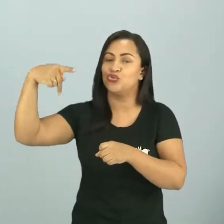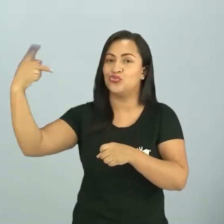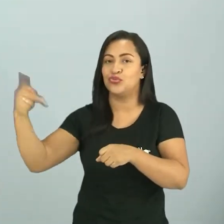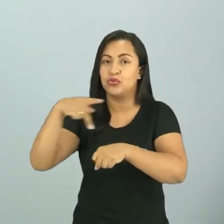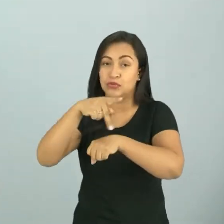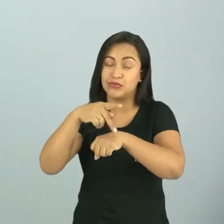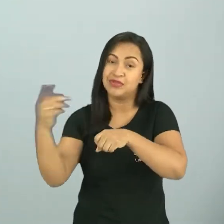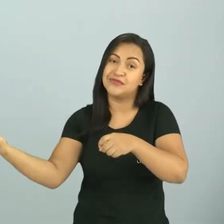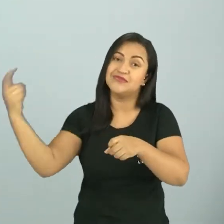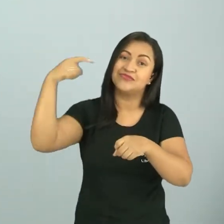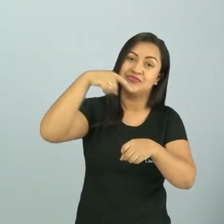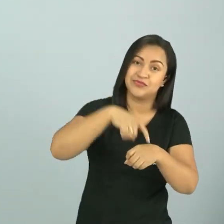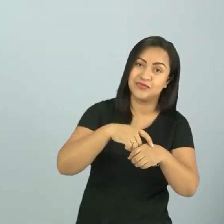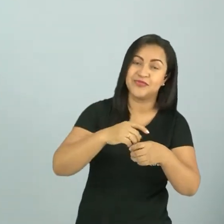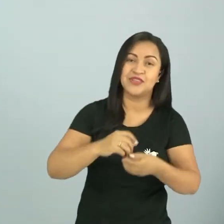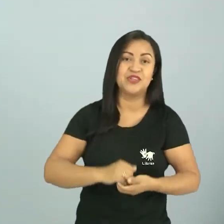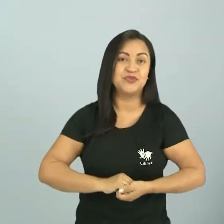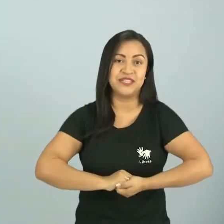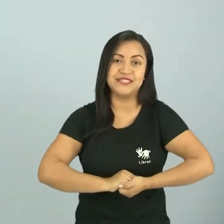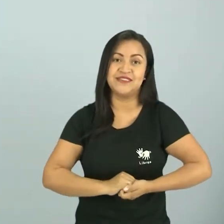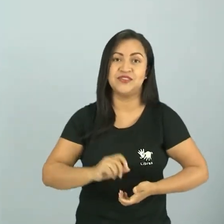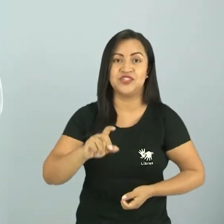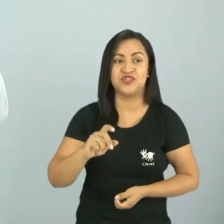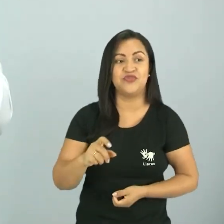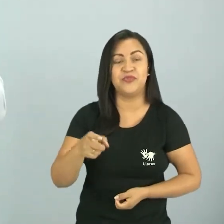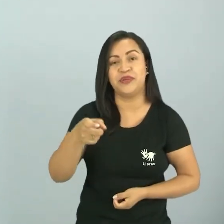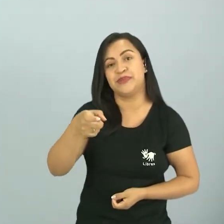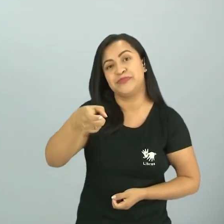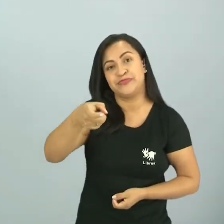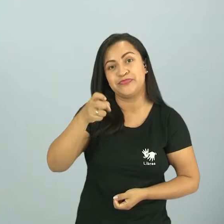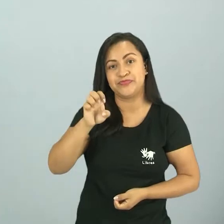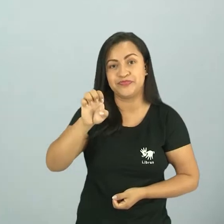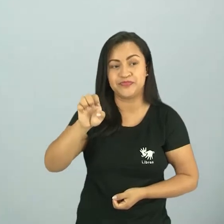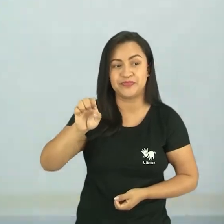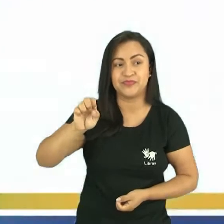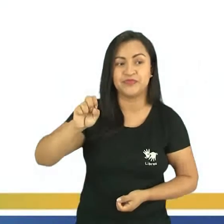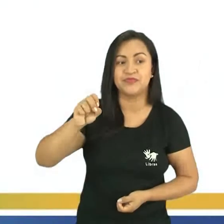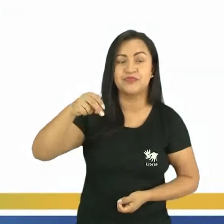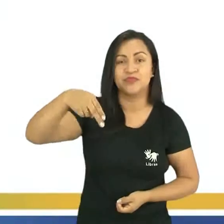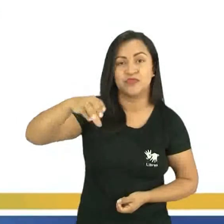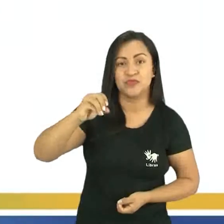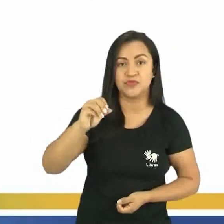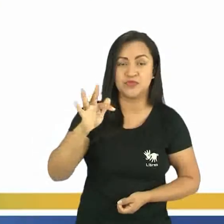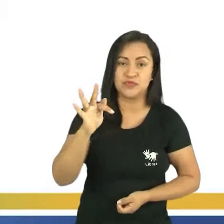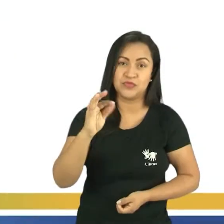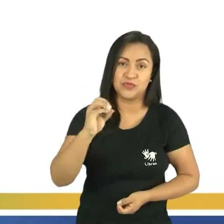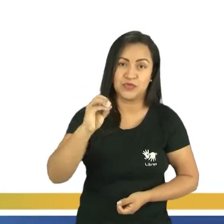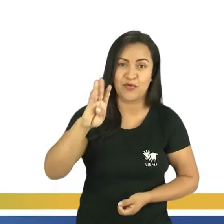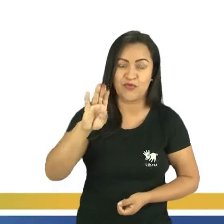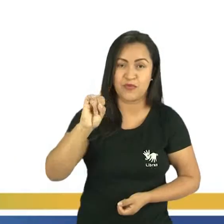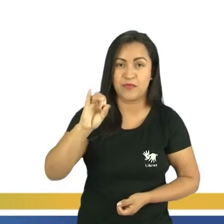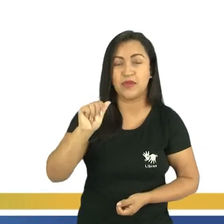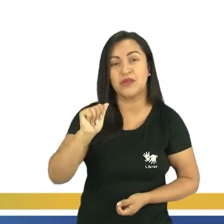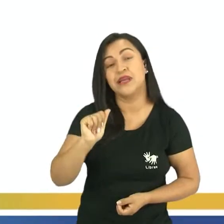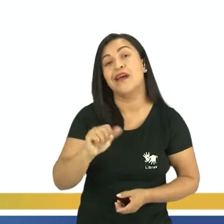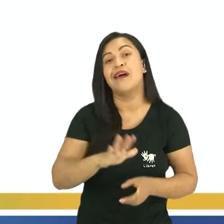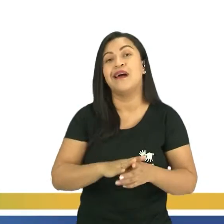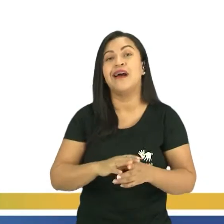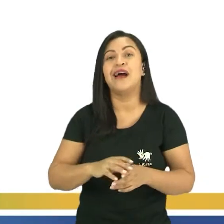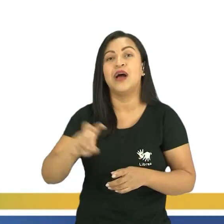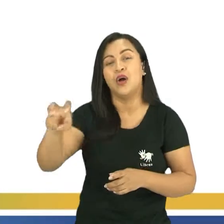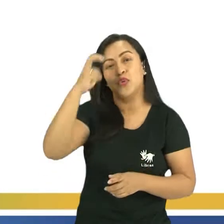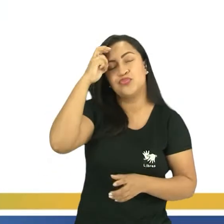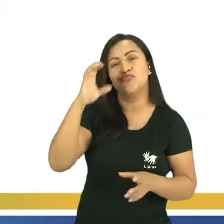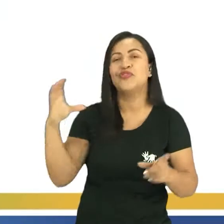vocês, relacionado à xenofobia. Tá? Voltando para cá, a diversidade europeia ela vai se refletir principalmente na cultura e